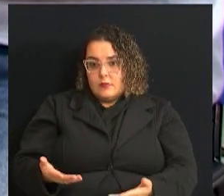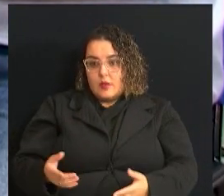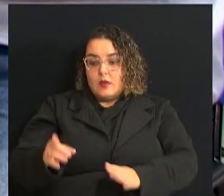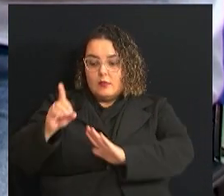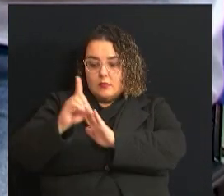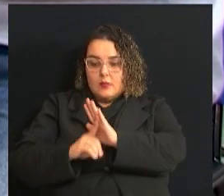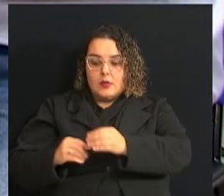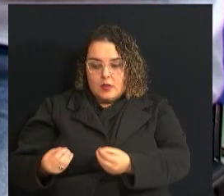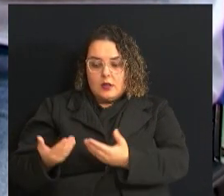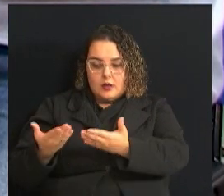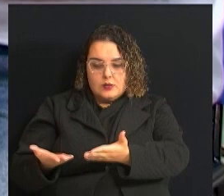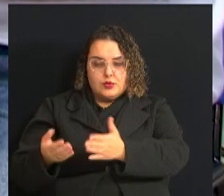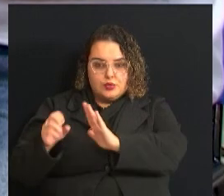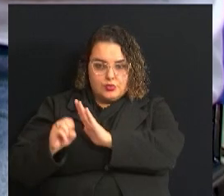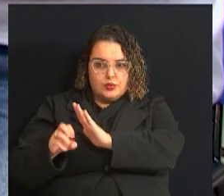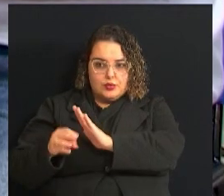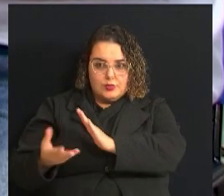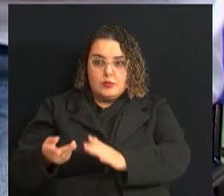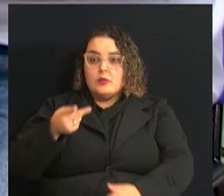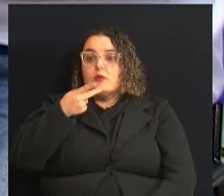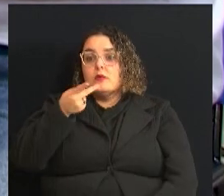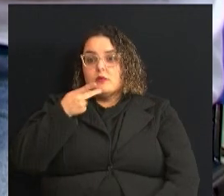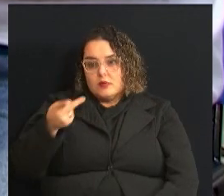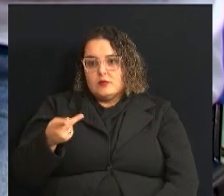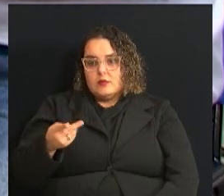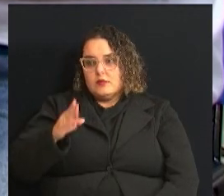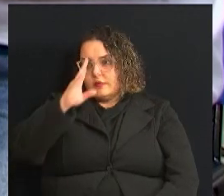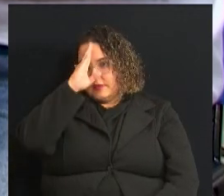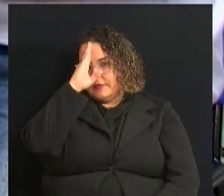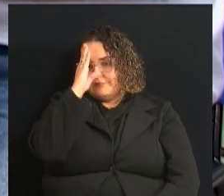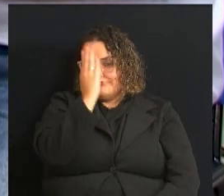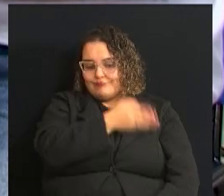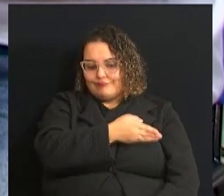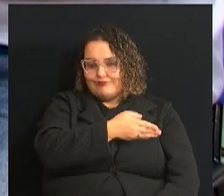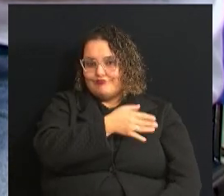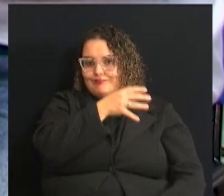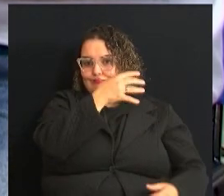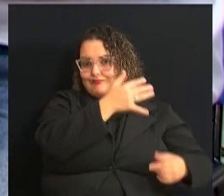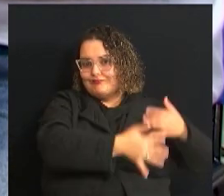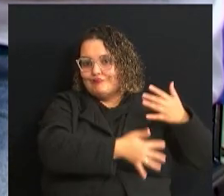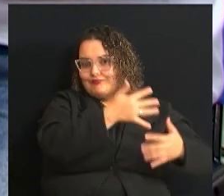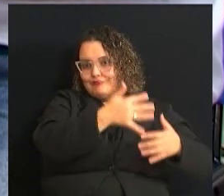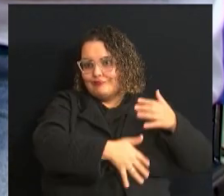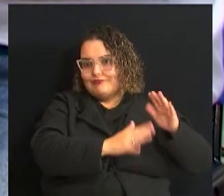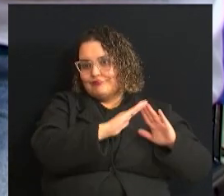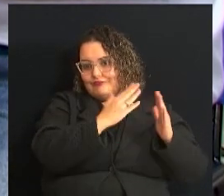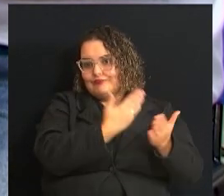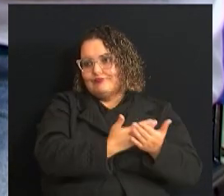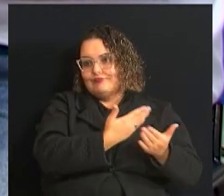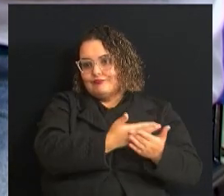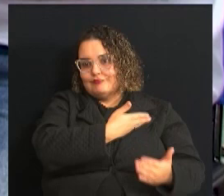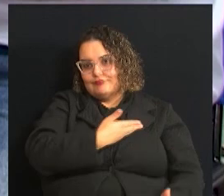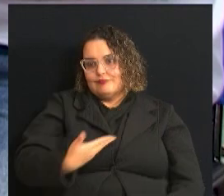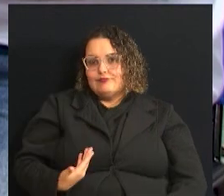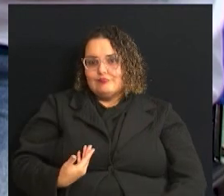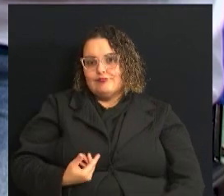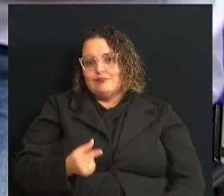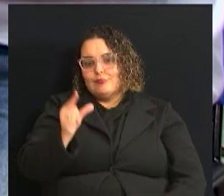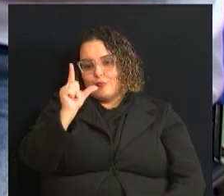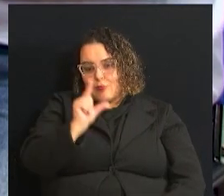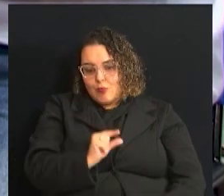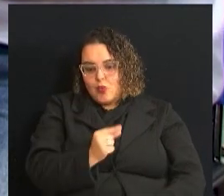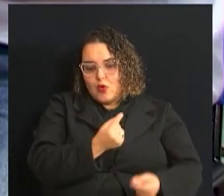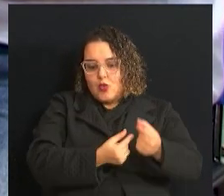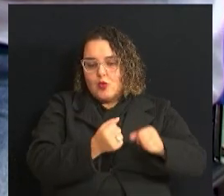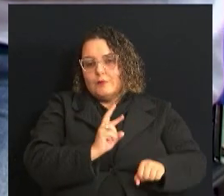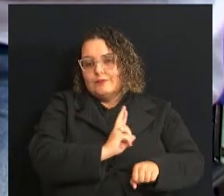a gente está falando de uma prática que vai afetar diretamente a educação pública, que já recebe, né, poucos recursos